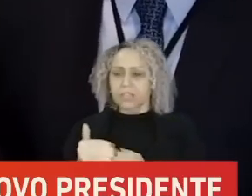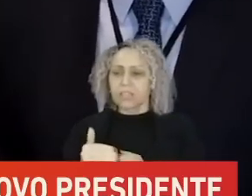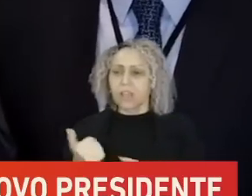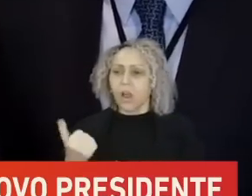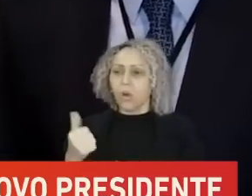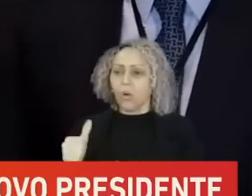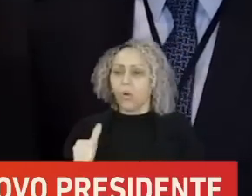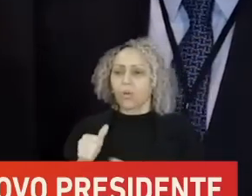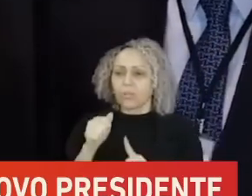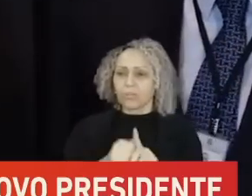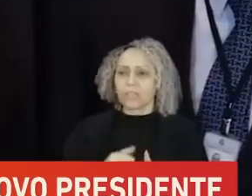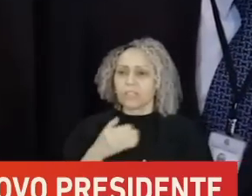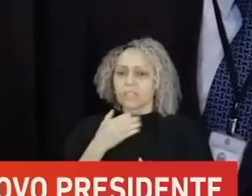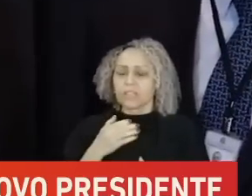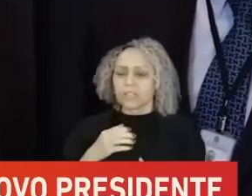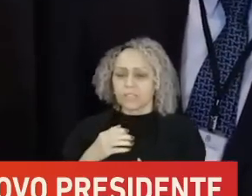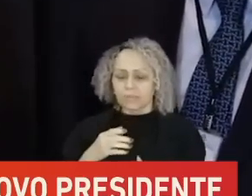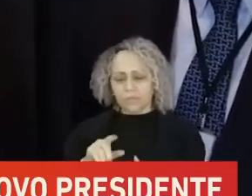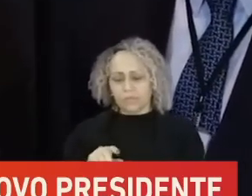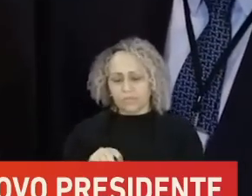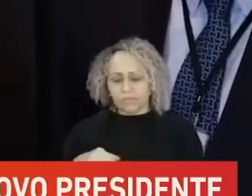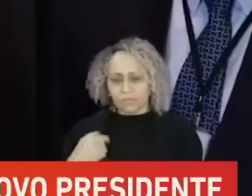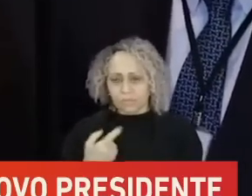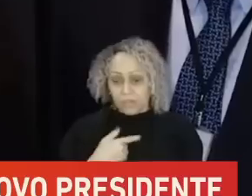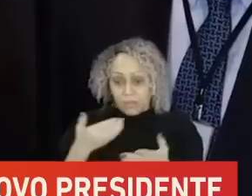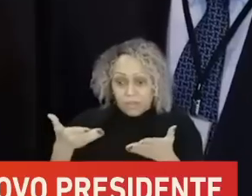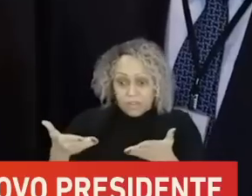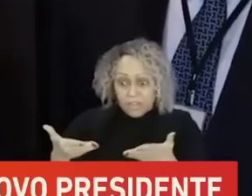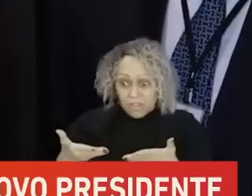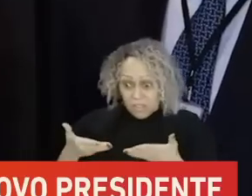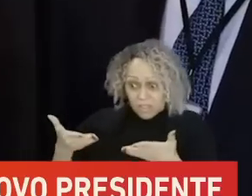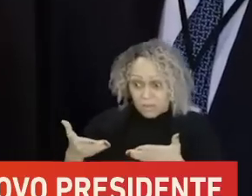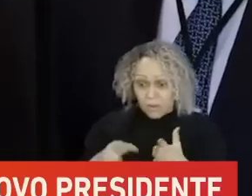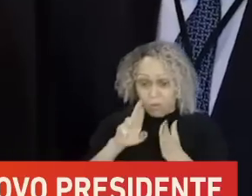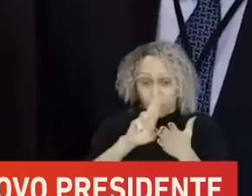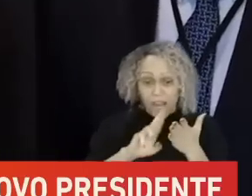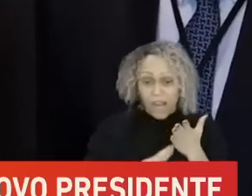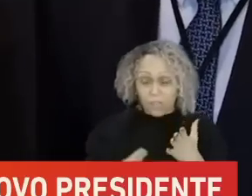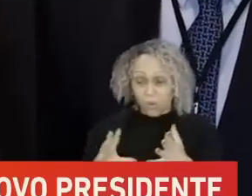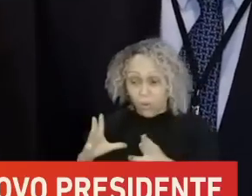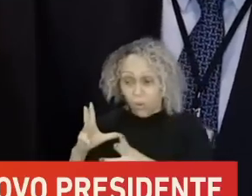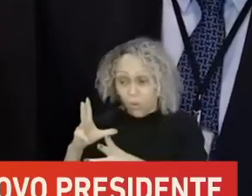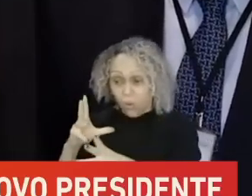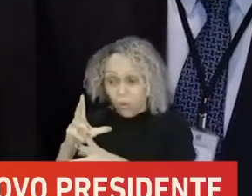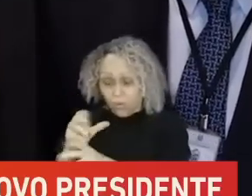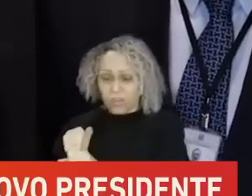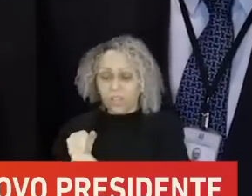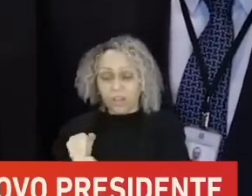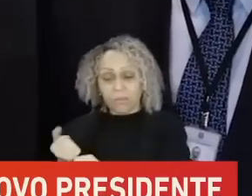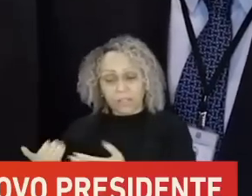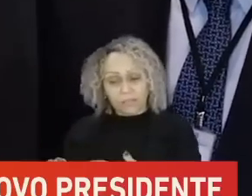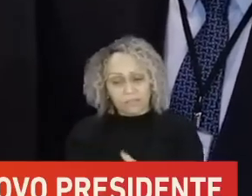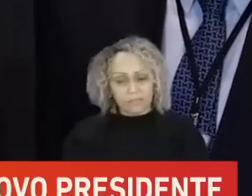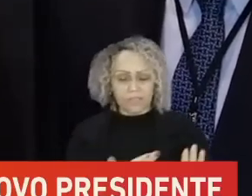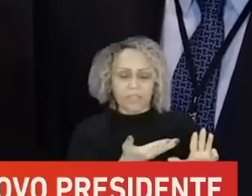enfim, que o Lula quis, não está tão feliz assim com o Mercadante e botou ele no BNDES para deixar ele no Rio, mais longe de Brasília. Eu